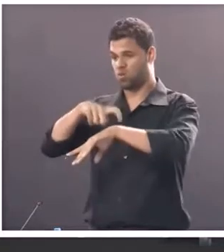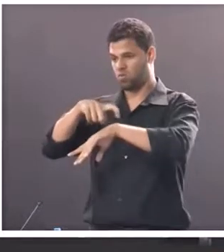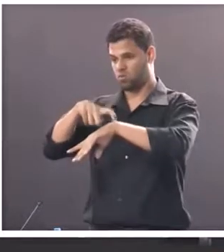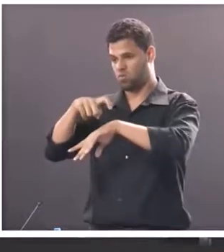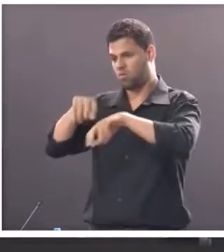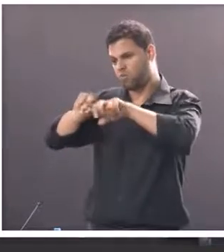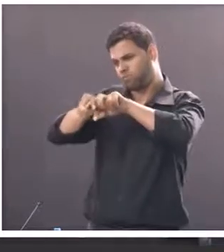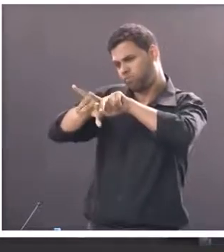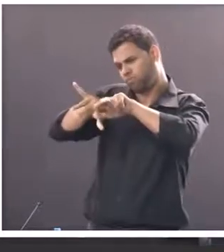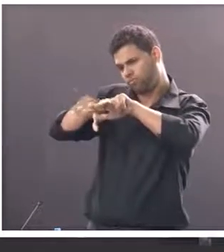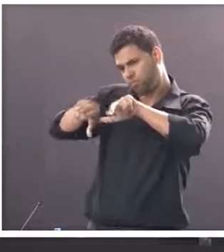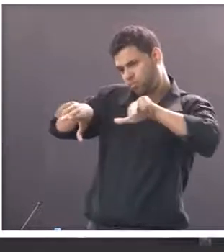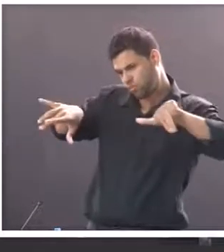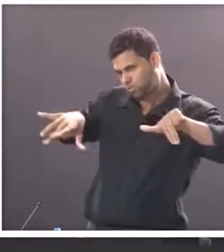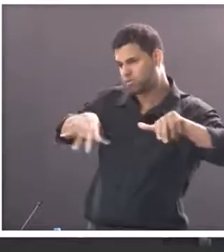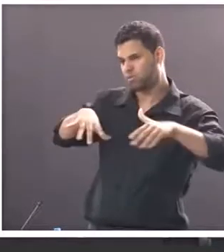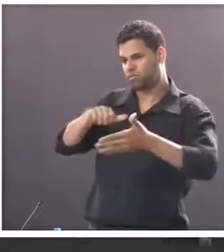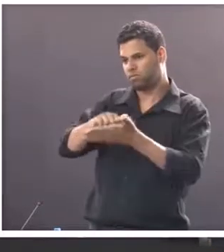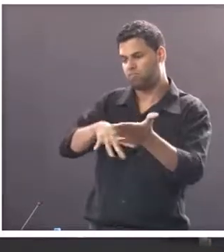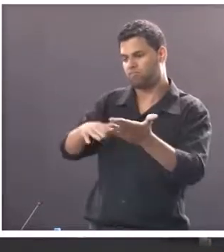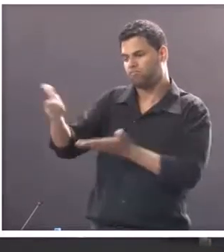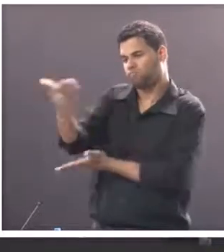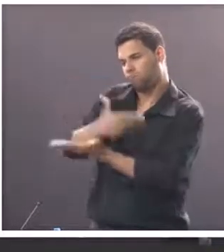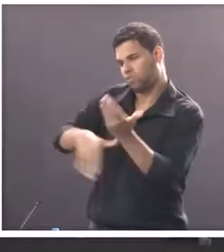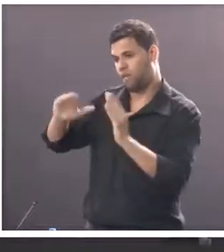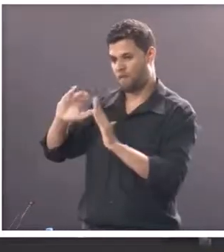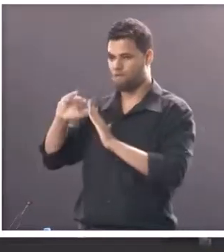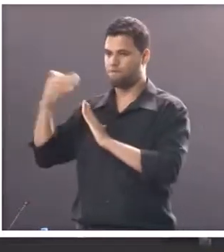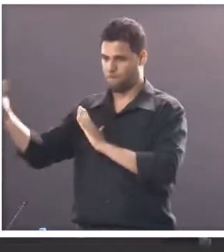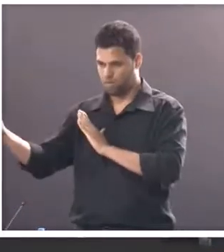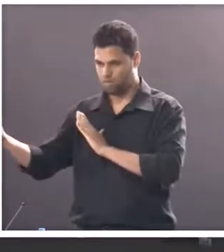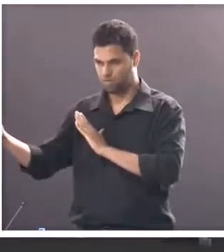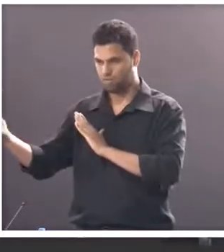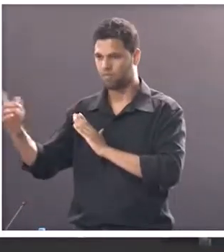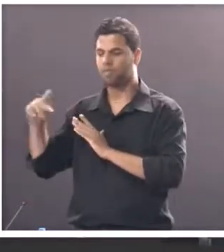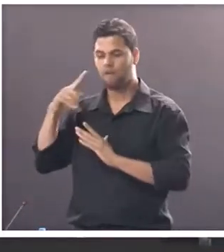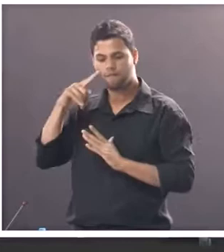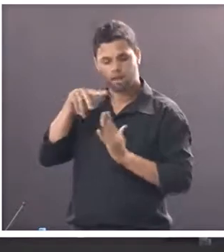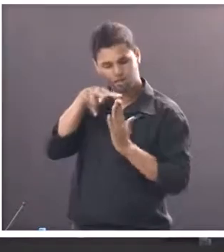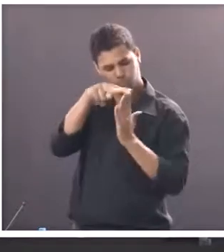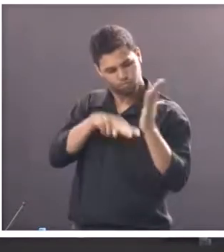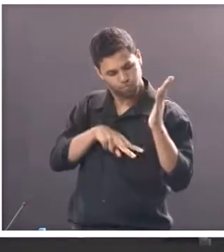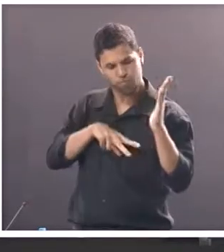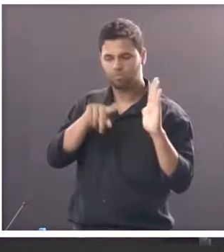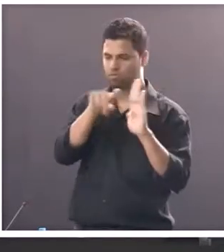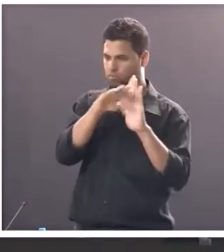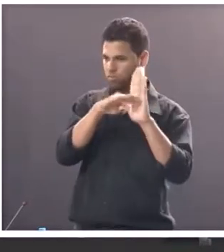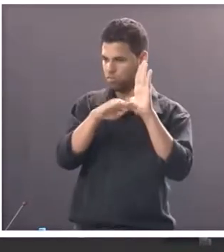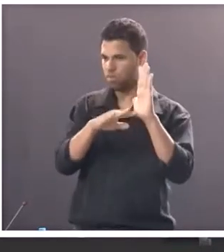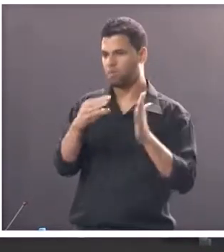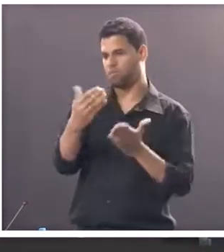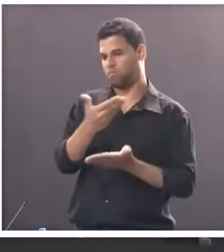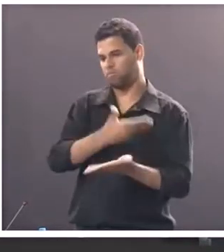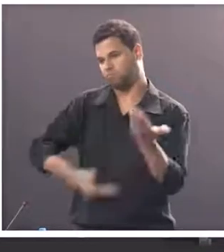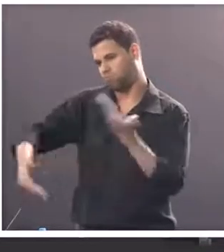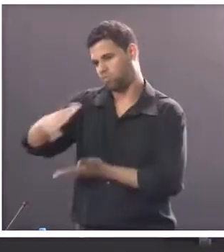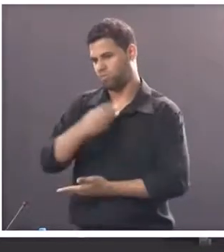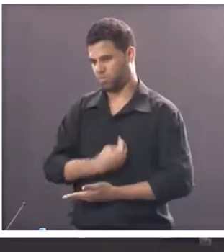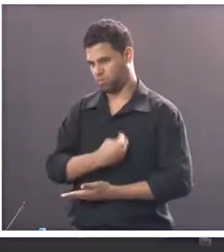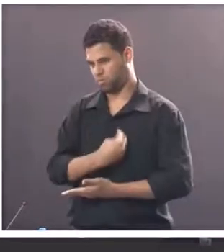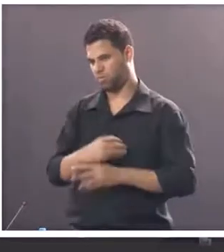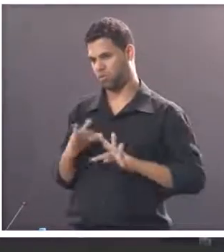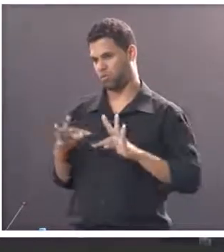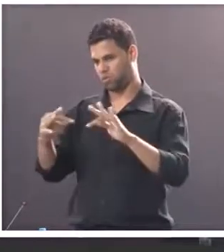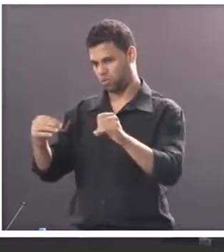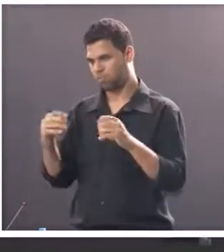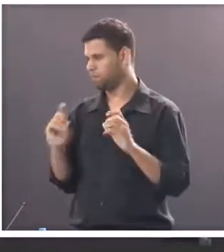programação de atividades aqui no Patuá e também nos auditórios. Por favor, confiram e participem. O evento foi feito com muito cuidado e carinho